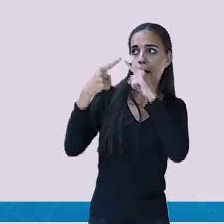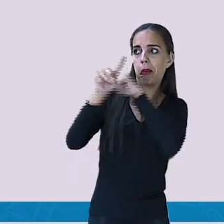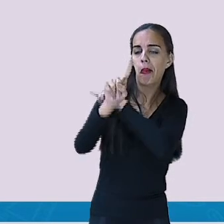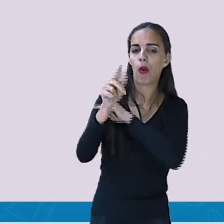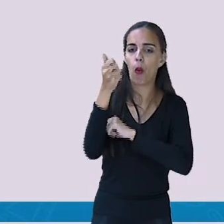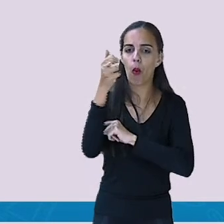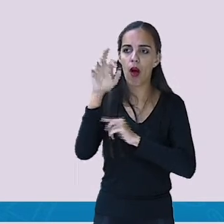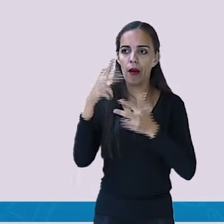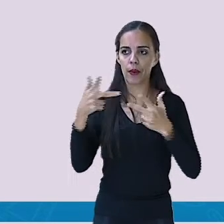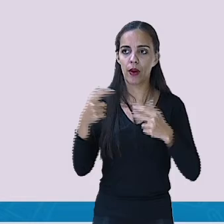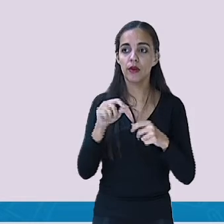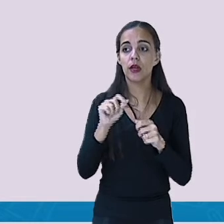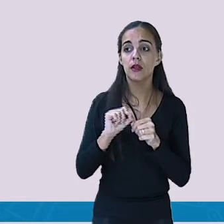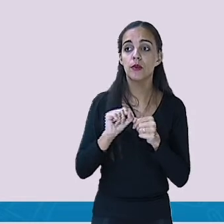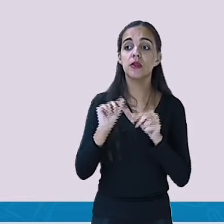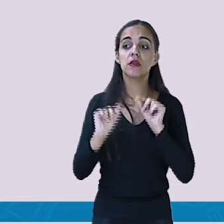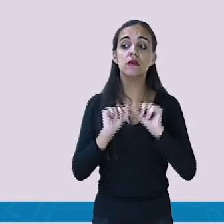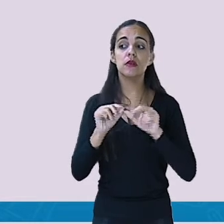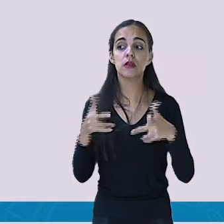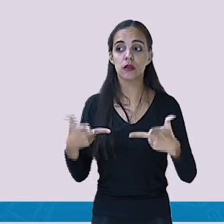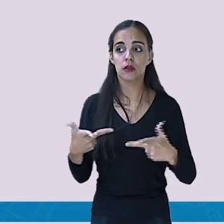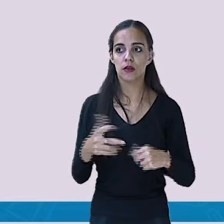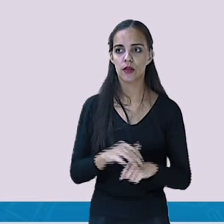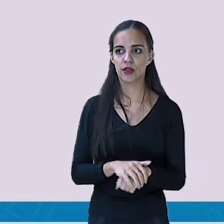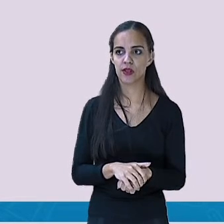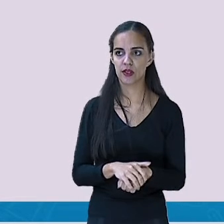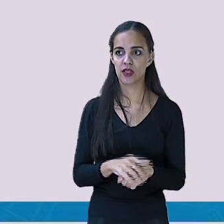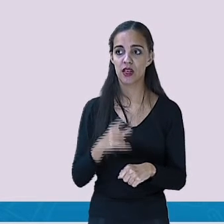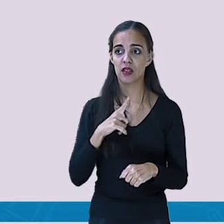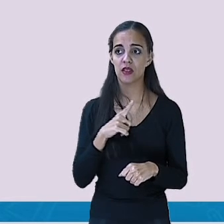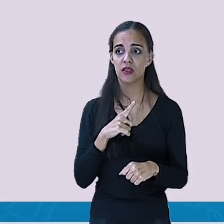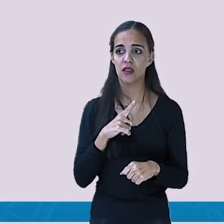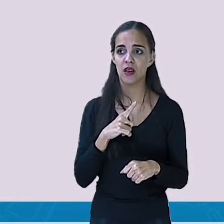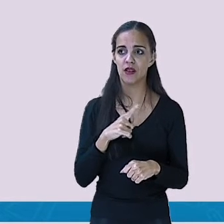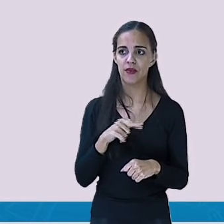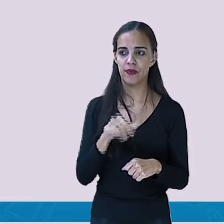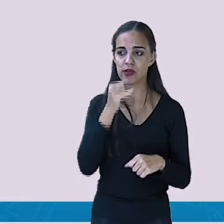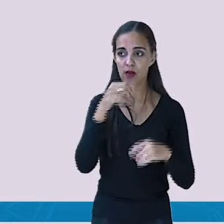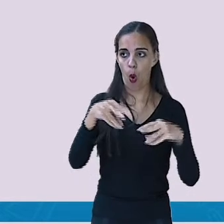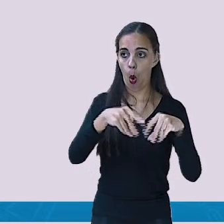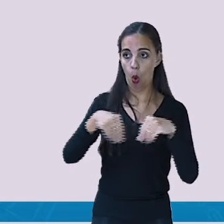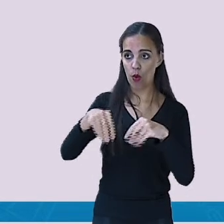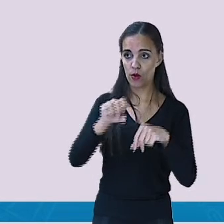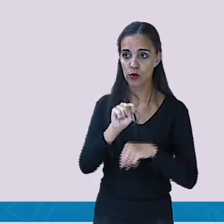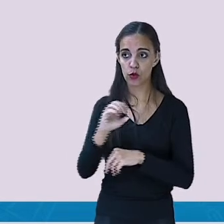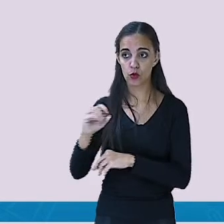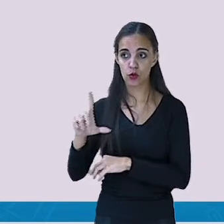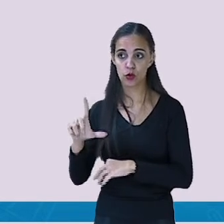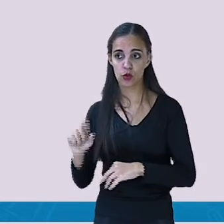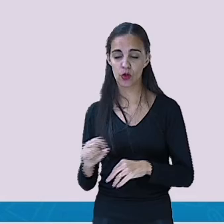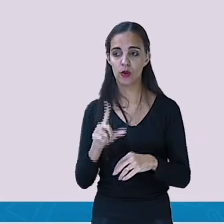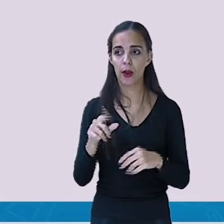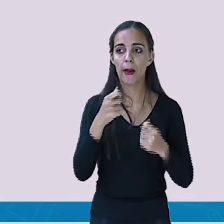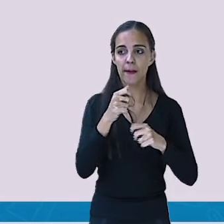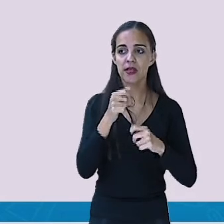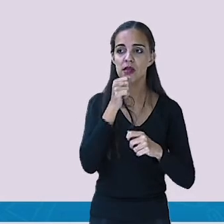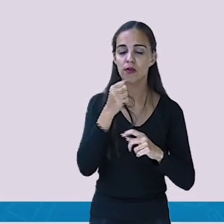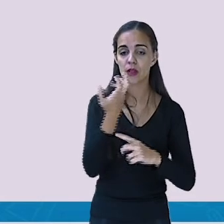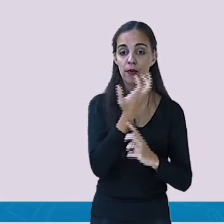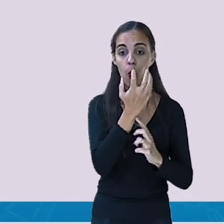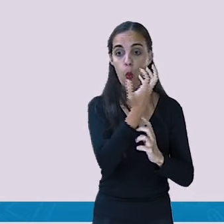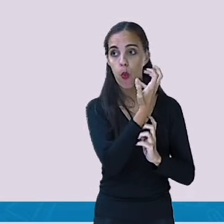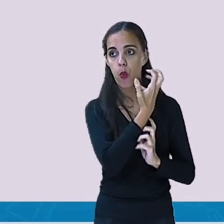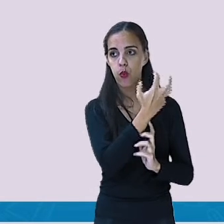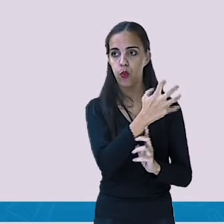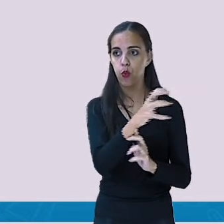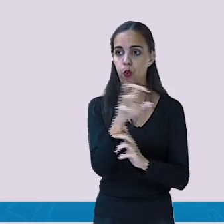estarei liberando substâncias no ambiente de modo geral. Um solo que tenha pouca água, eu